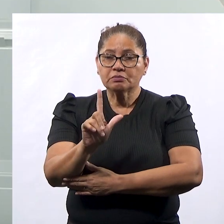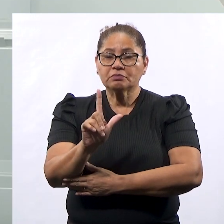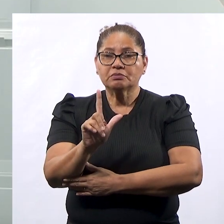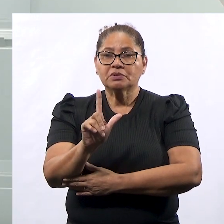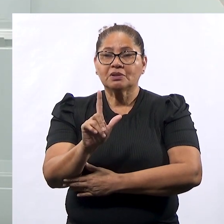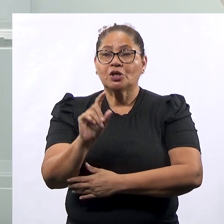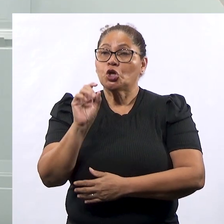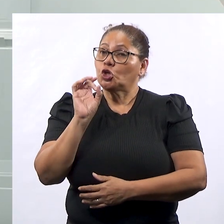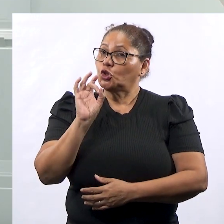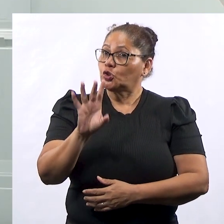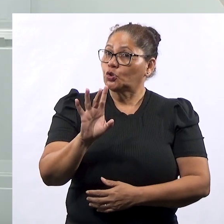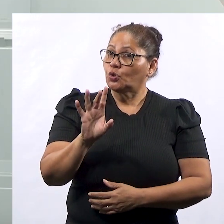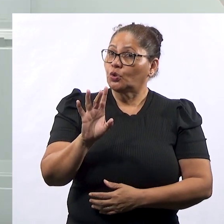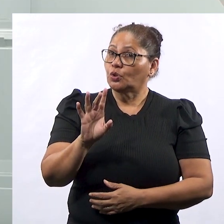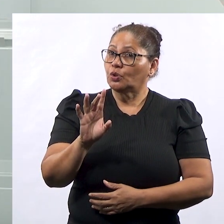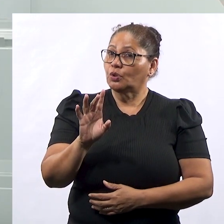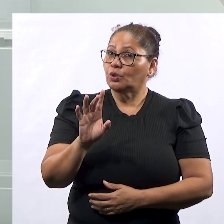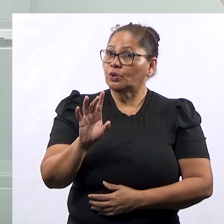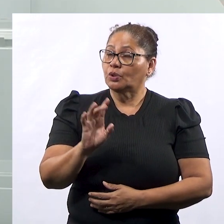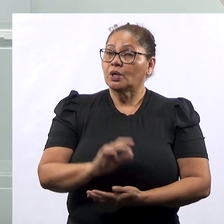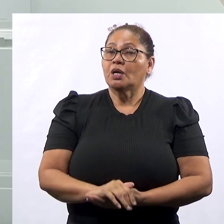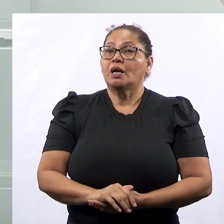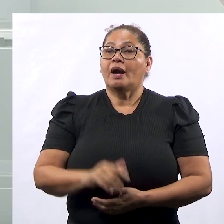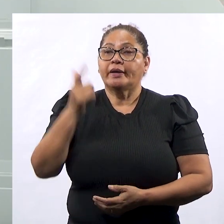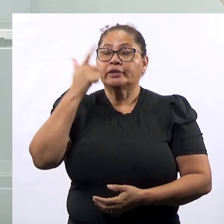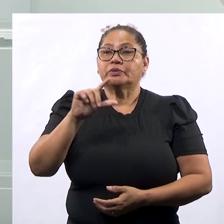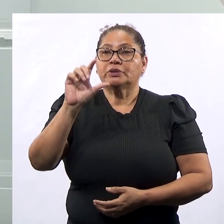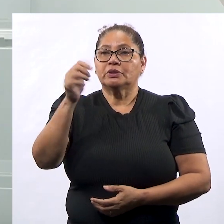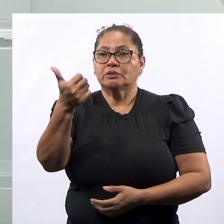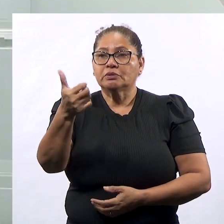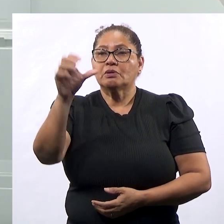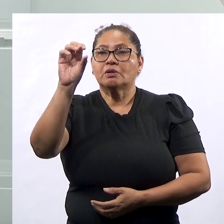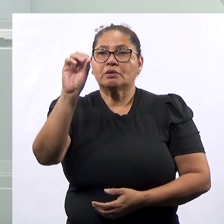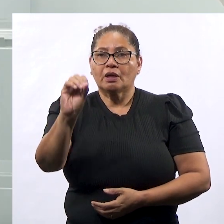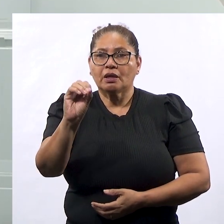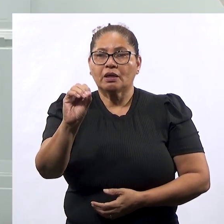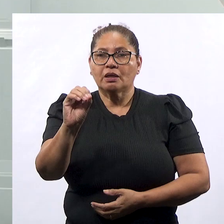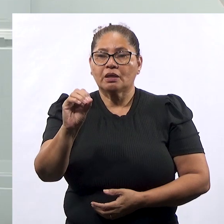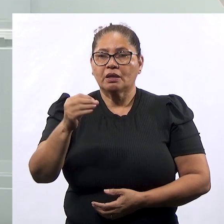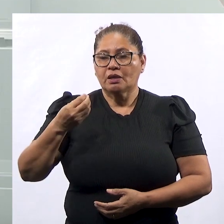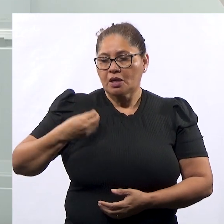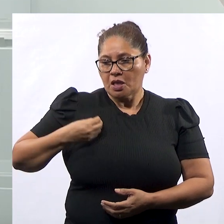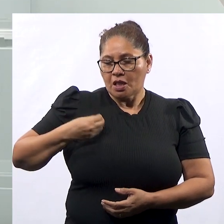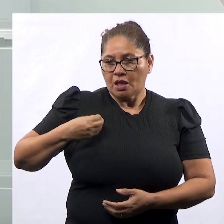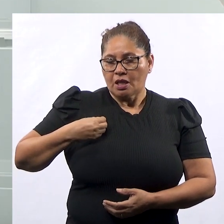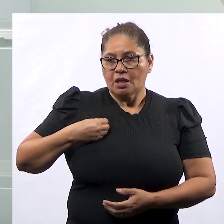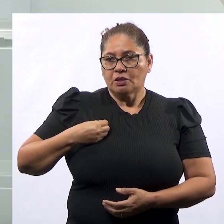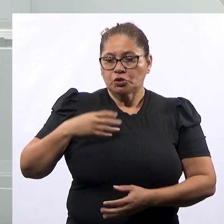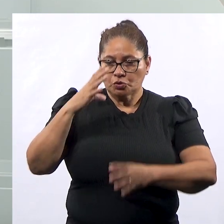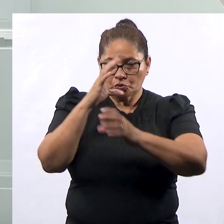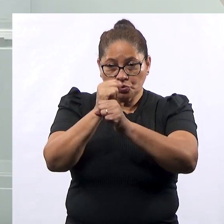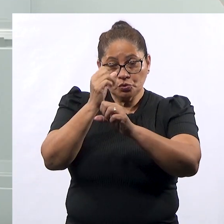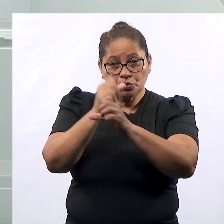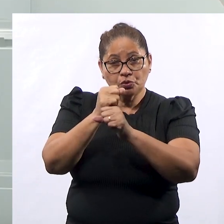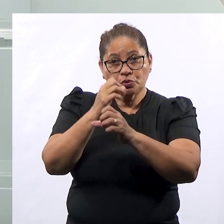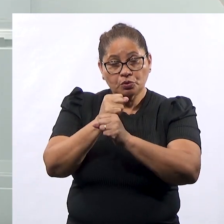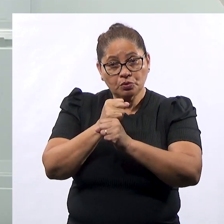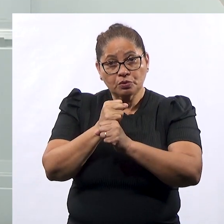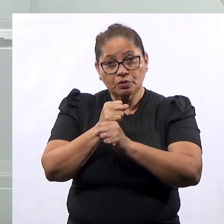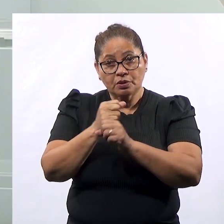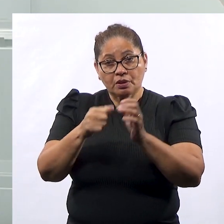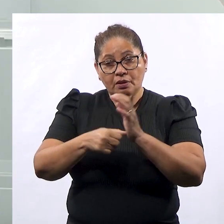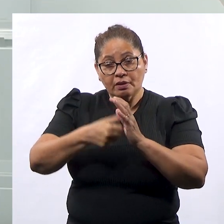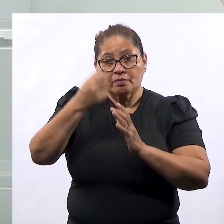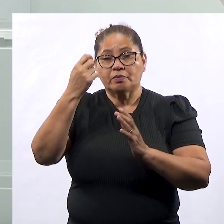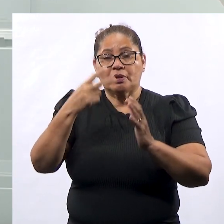lado. Só que aí ele tirou 10. Só que as notas tinham que ser somadas. E